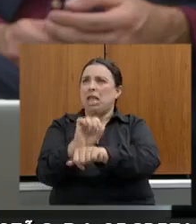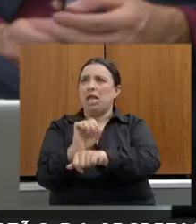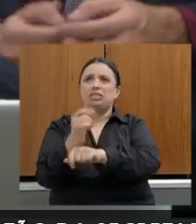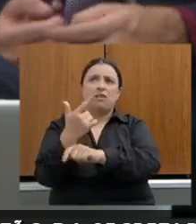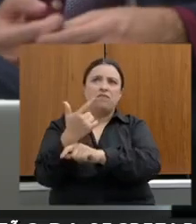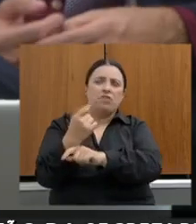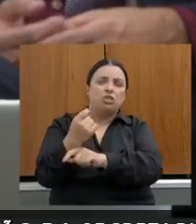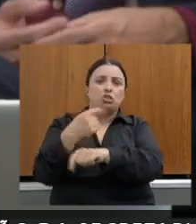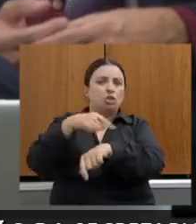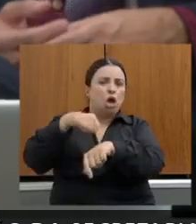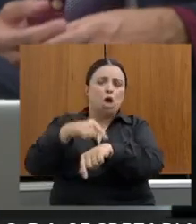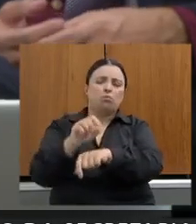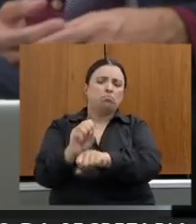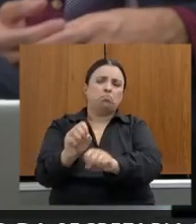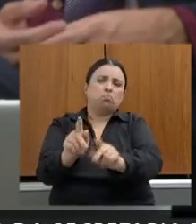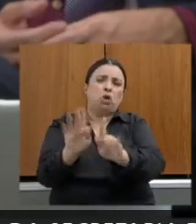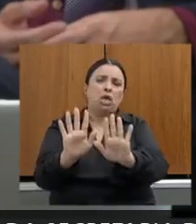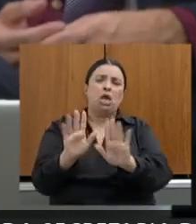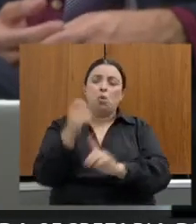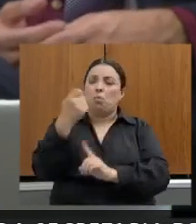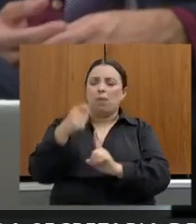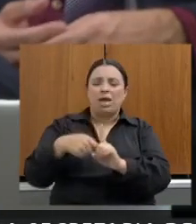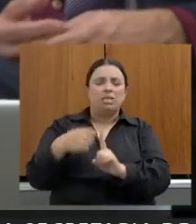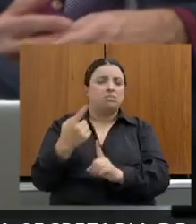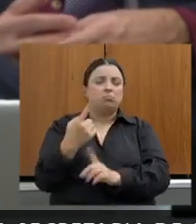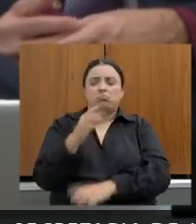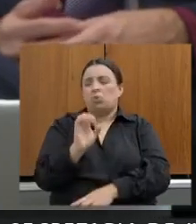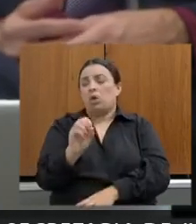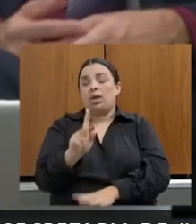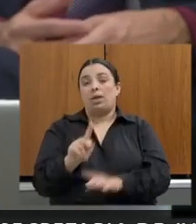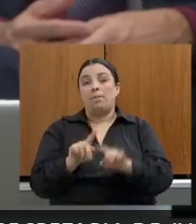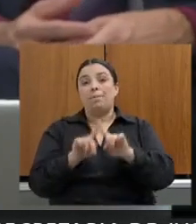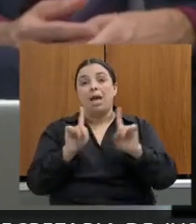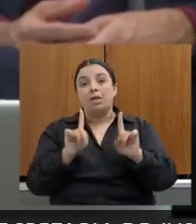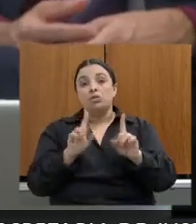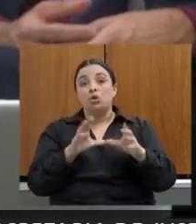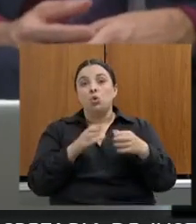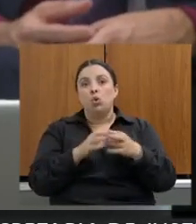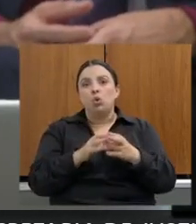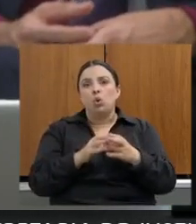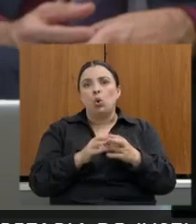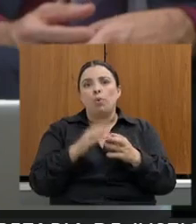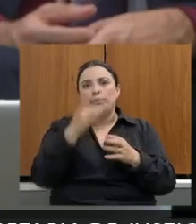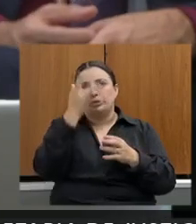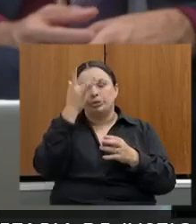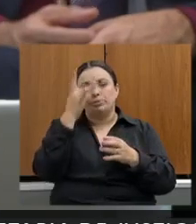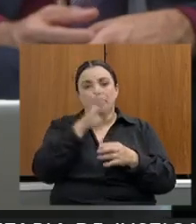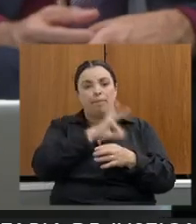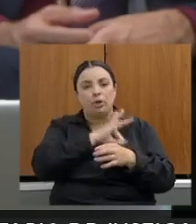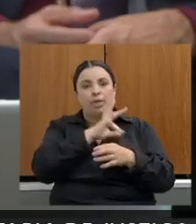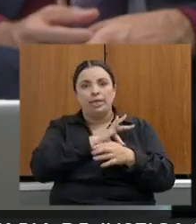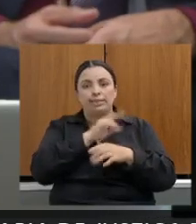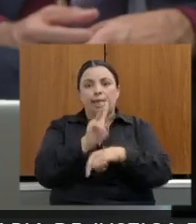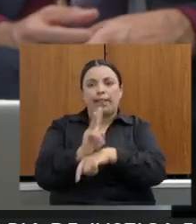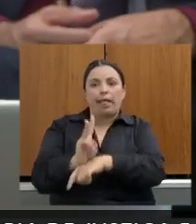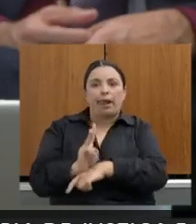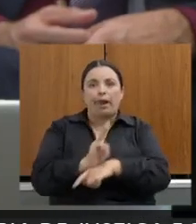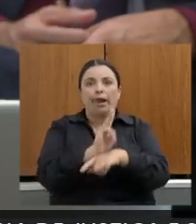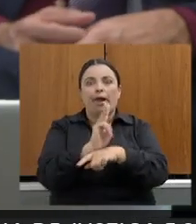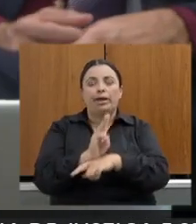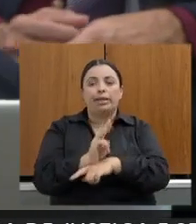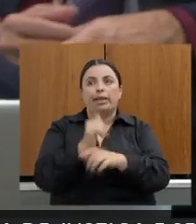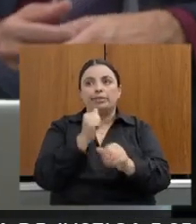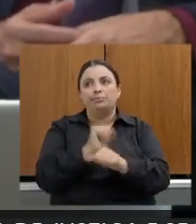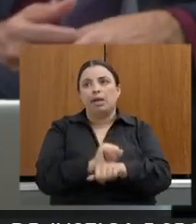200 horas você pode esperar o mestre mas e a guarnição policial da polícia militar e os policiais